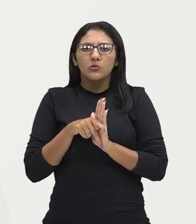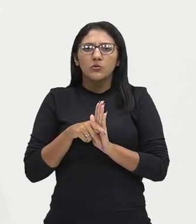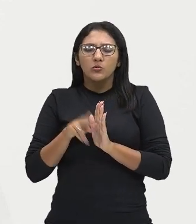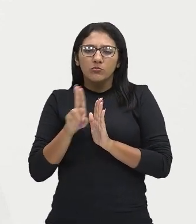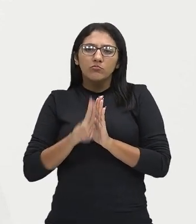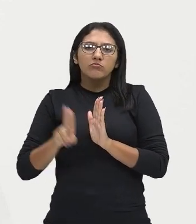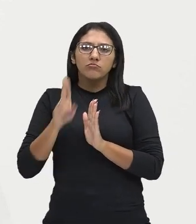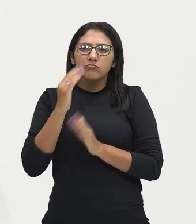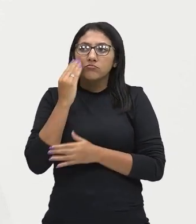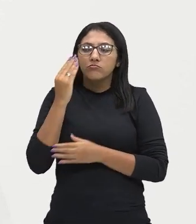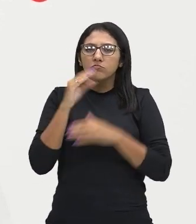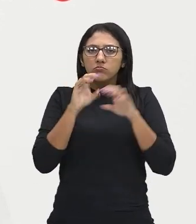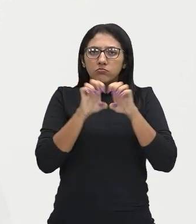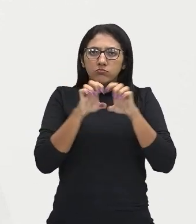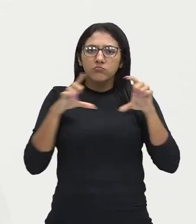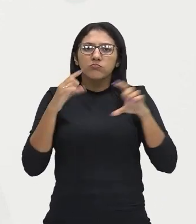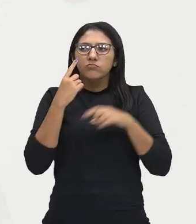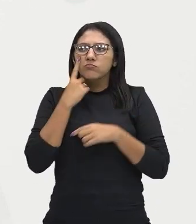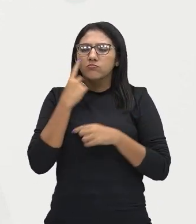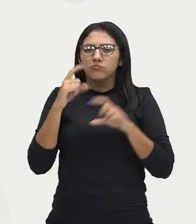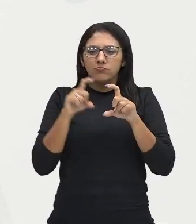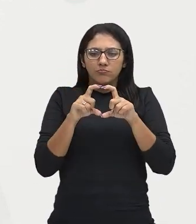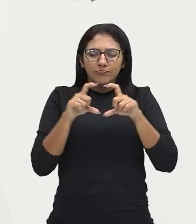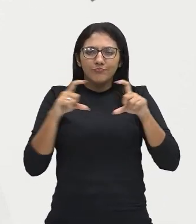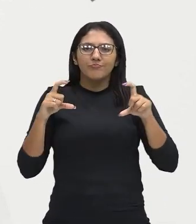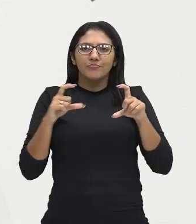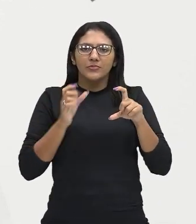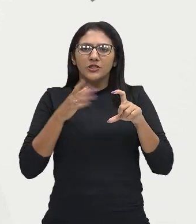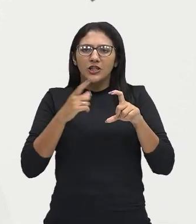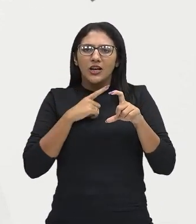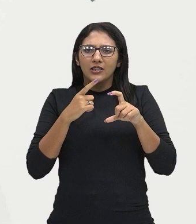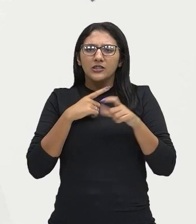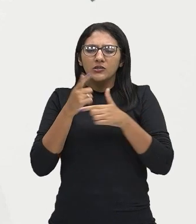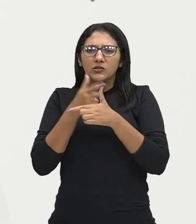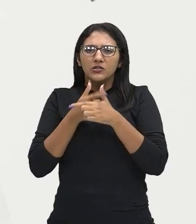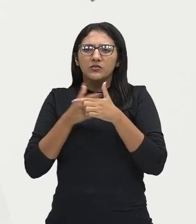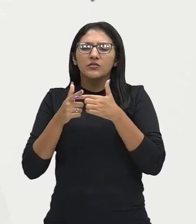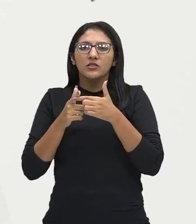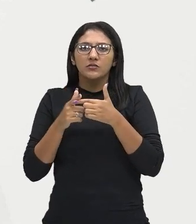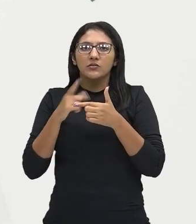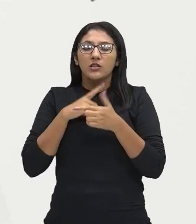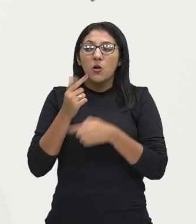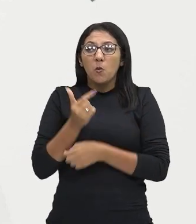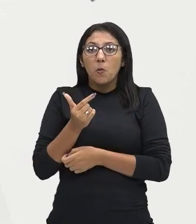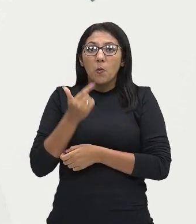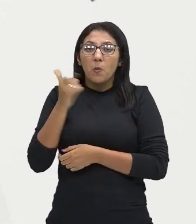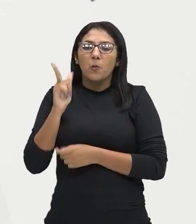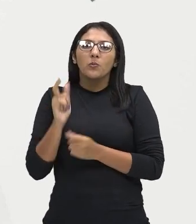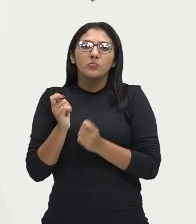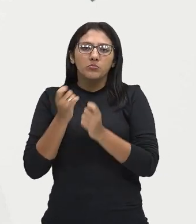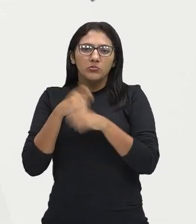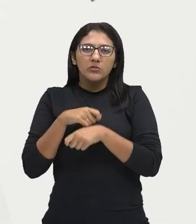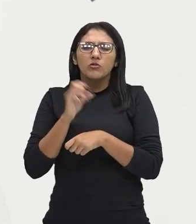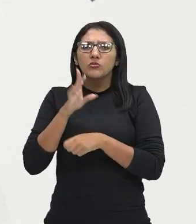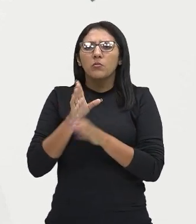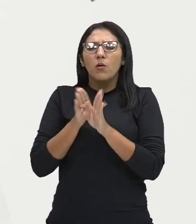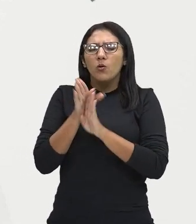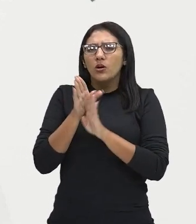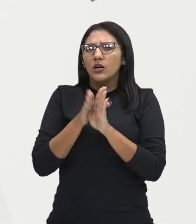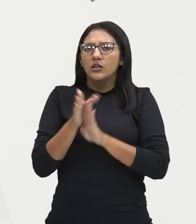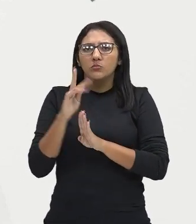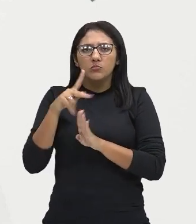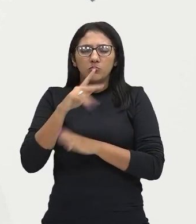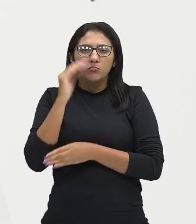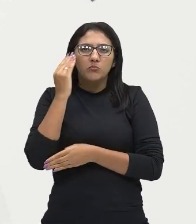nós fizemos até aqui, tá legal? Aqui nós já dividimos. Simplificar é uma outra etapa, né, que é uma orientação,